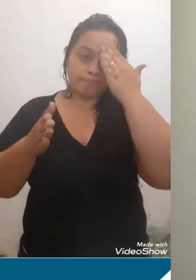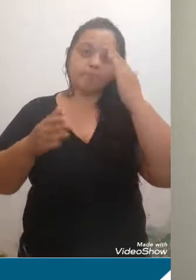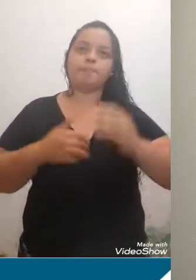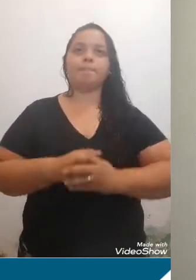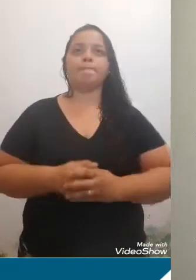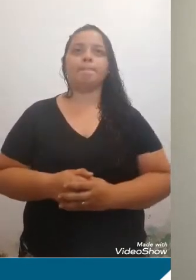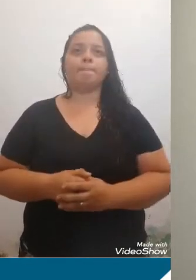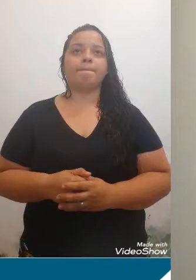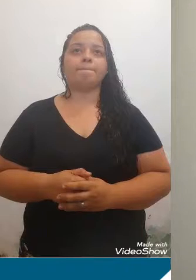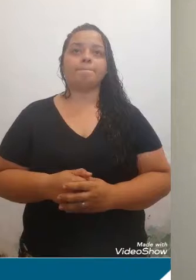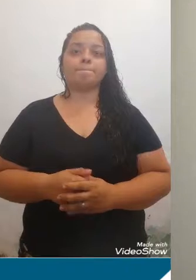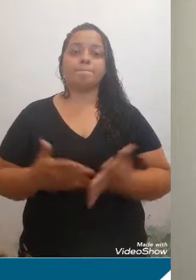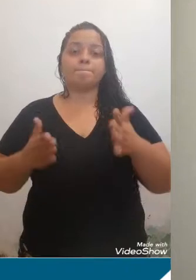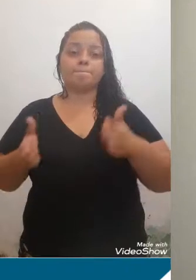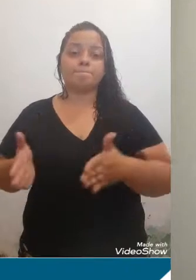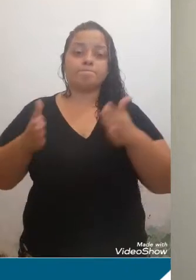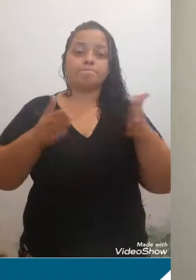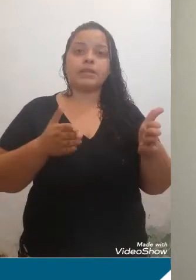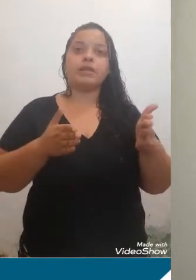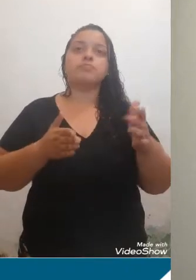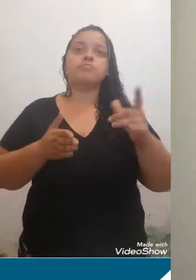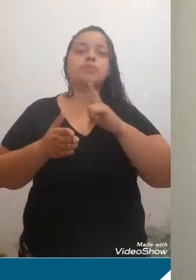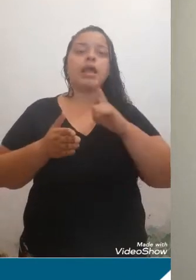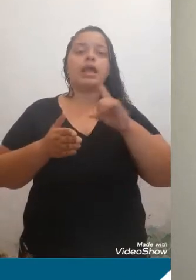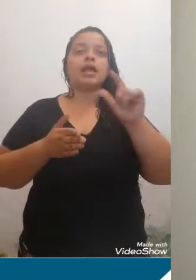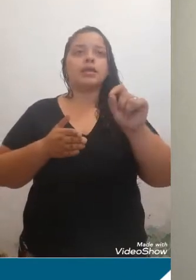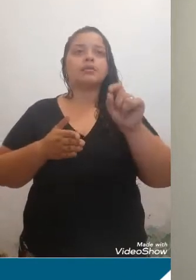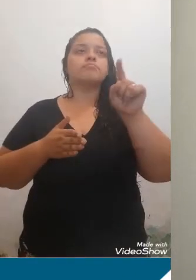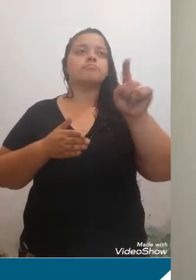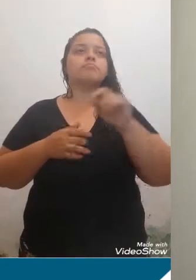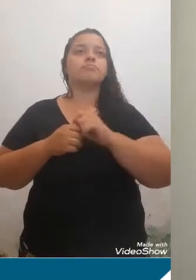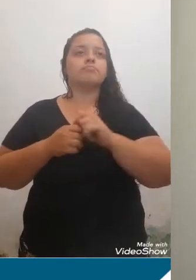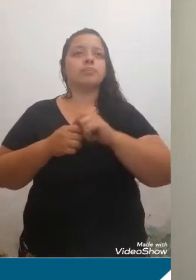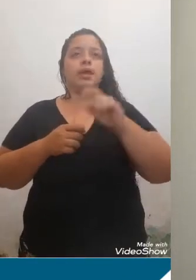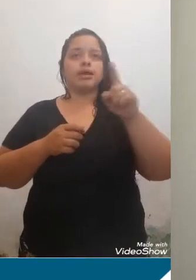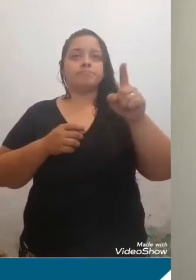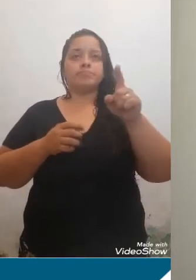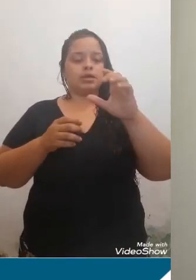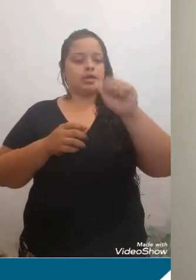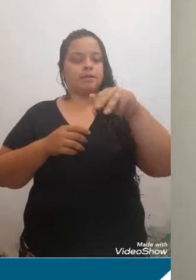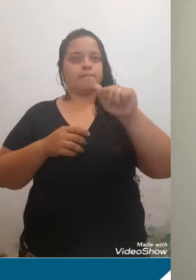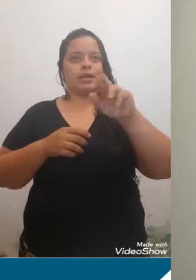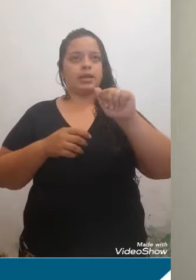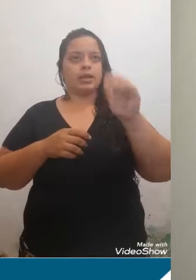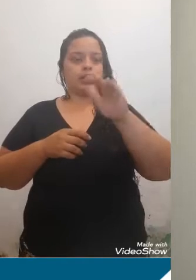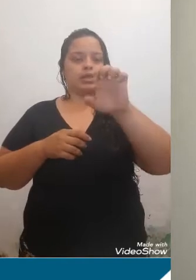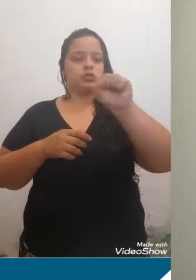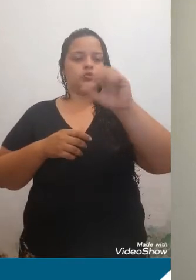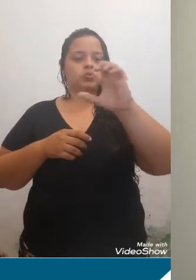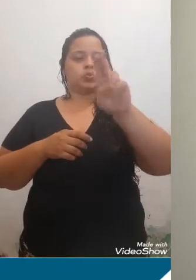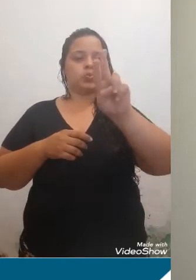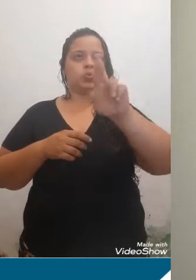trajetória, beleza? Na sequência aí a gente começa a falar sobre um dispositivo que a gente chama de câmara escura de